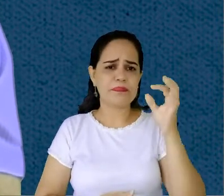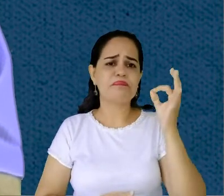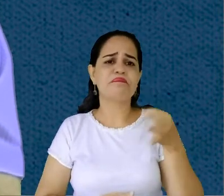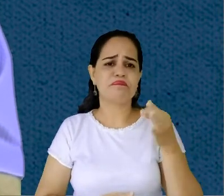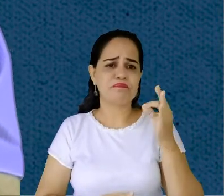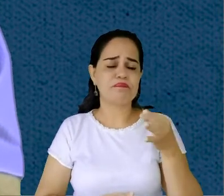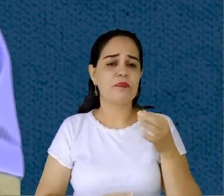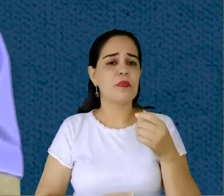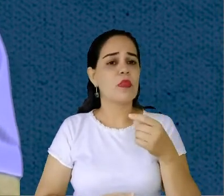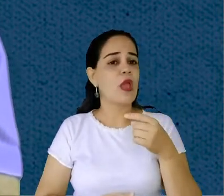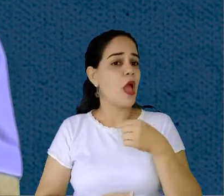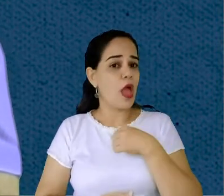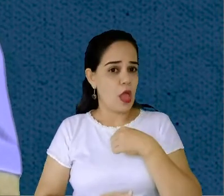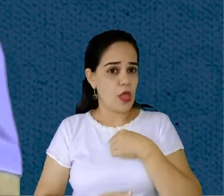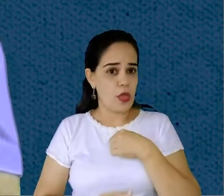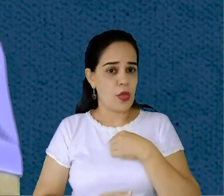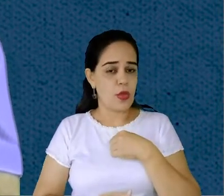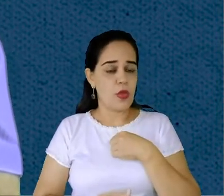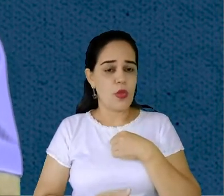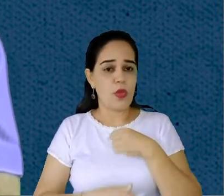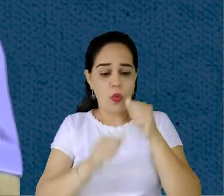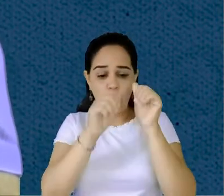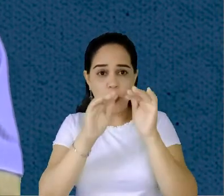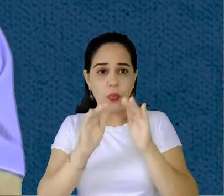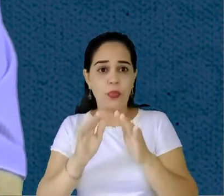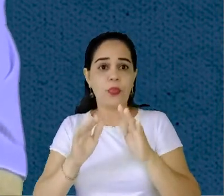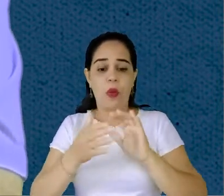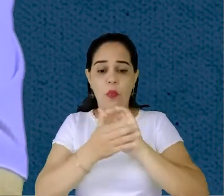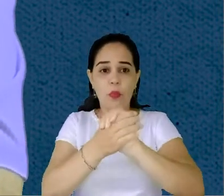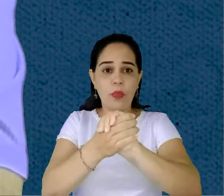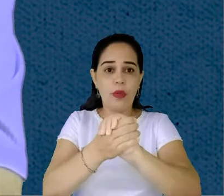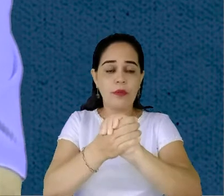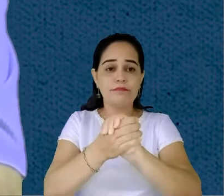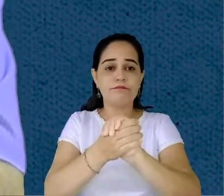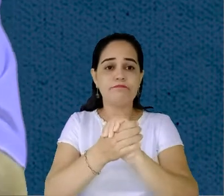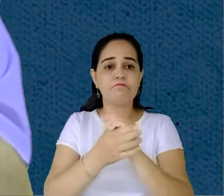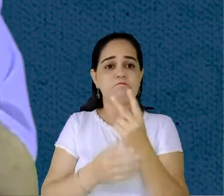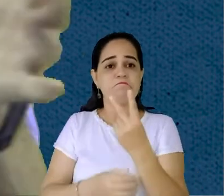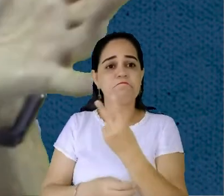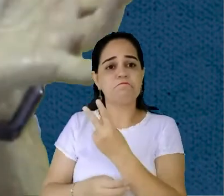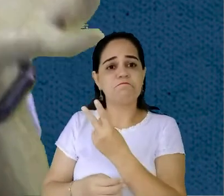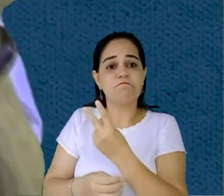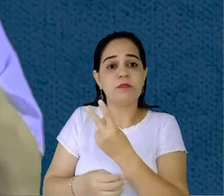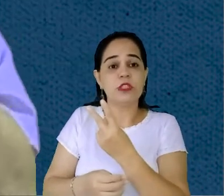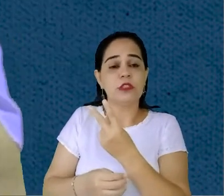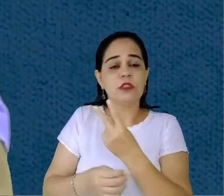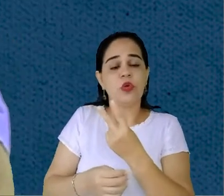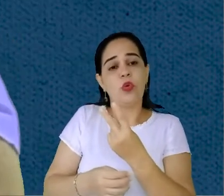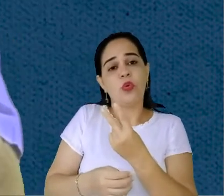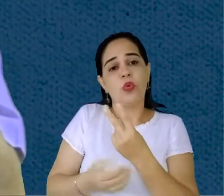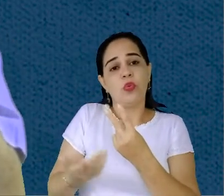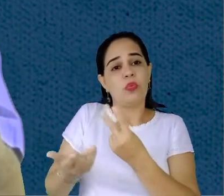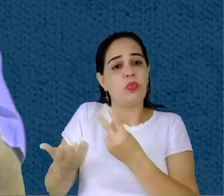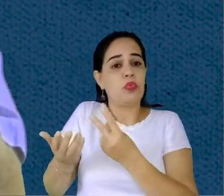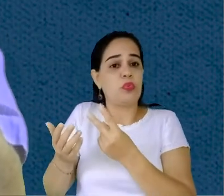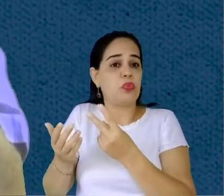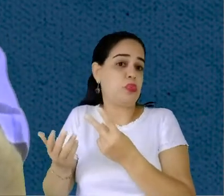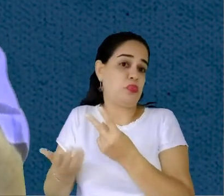tenho feito alguns casamentos praticamente com 2 testemunhas e o noivo e a